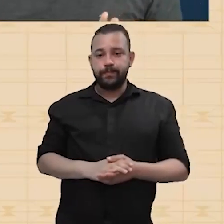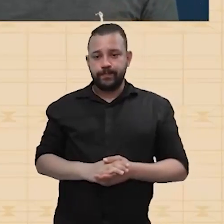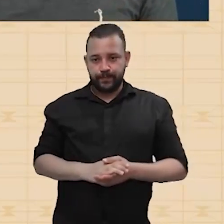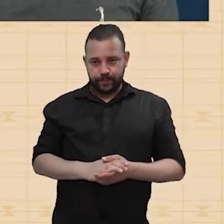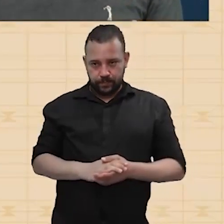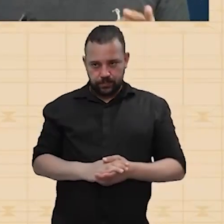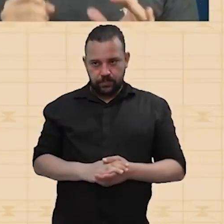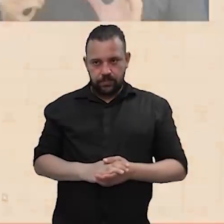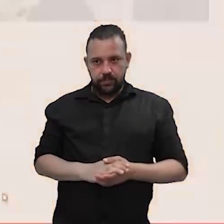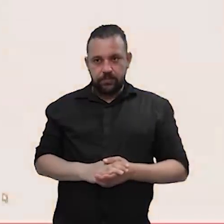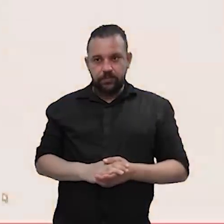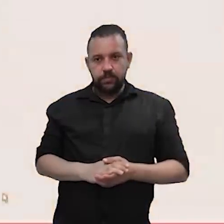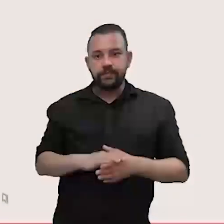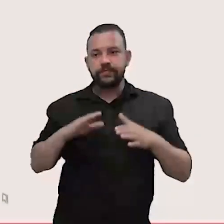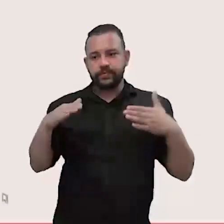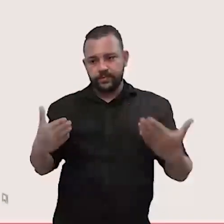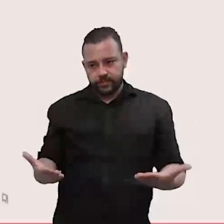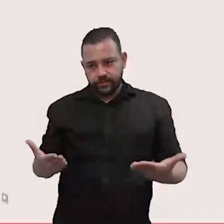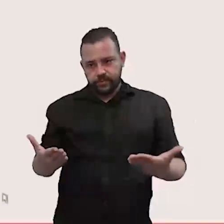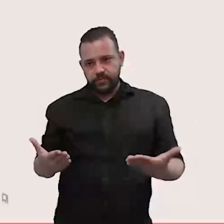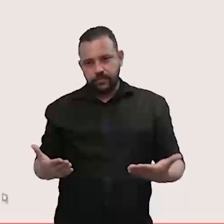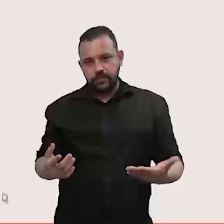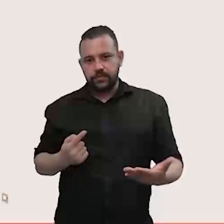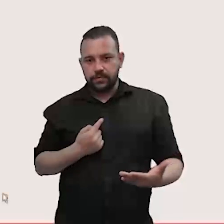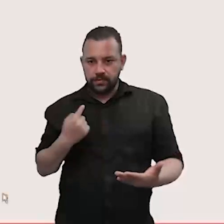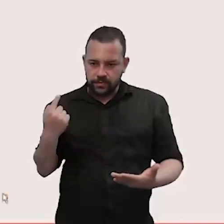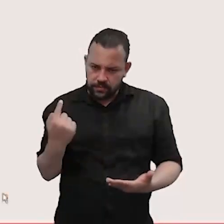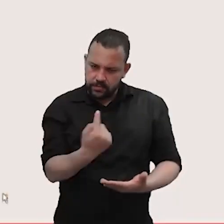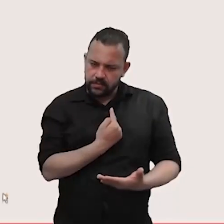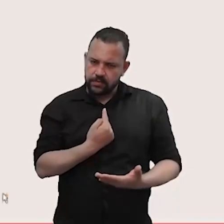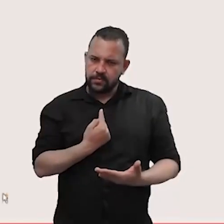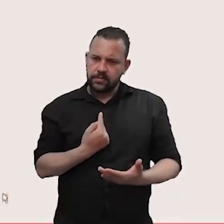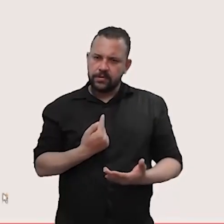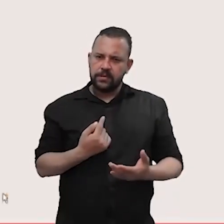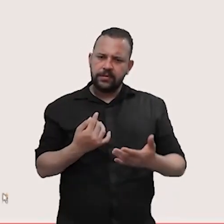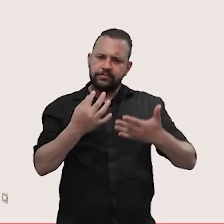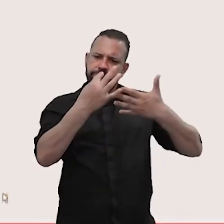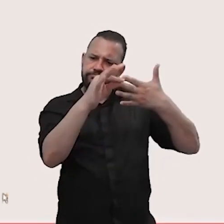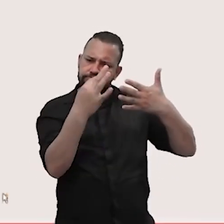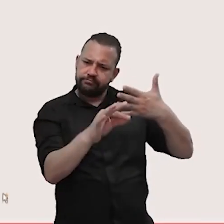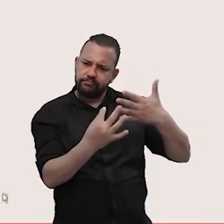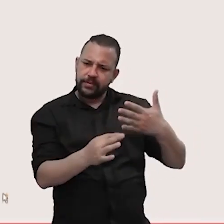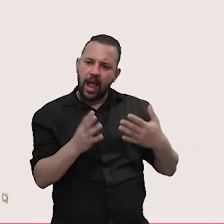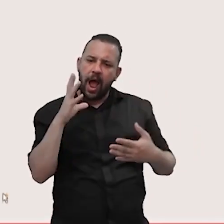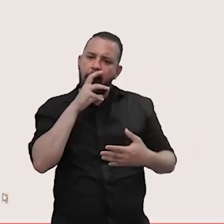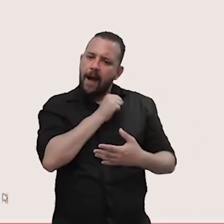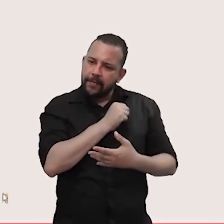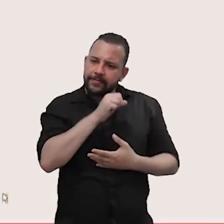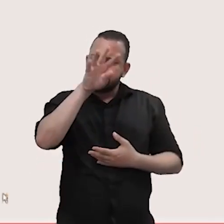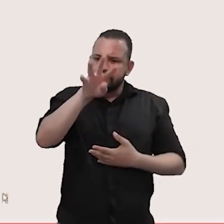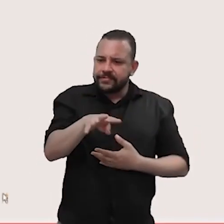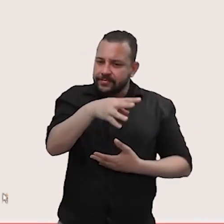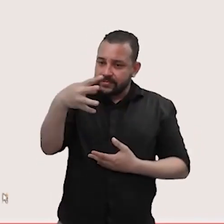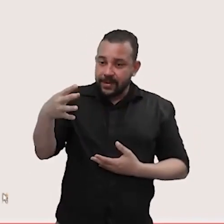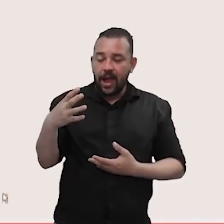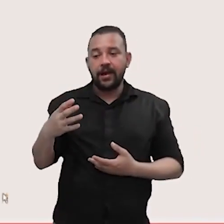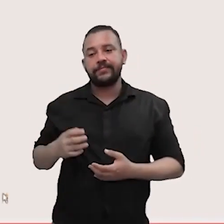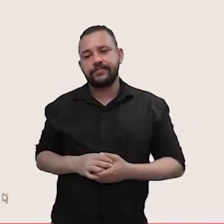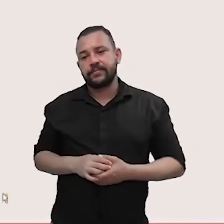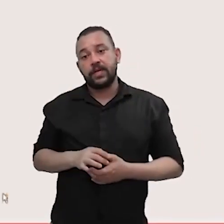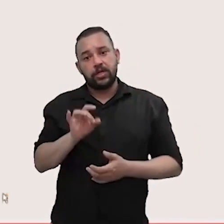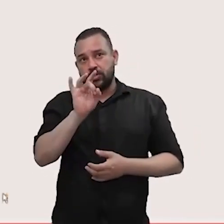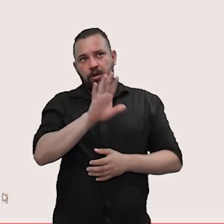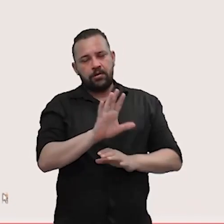continuar. Então, nós fizemos uma descrição rápida aí da história da tabela periódica. É óbvio que não é só